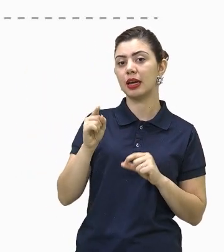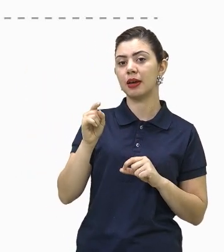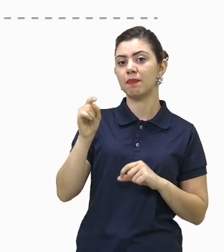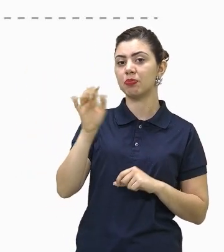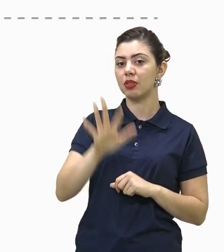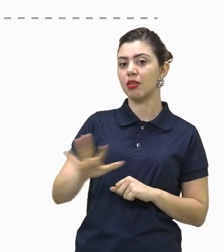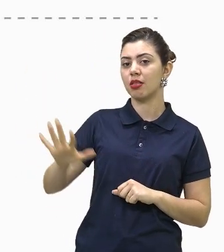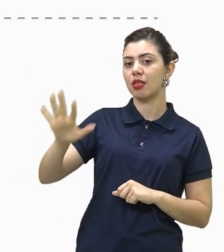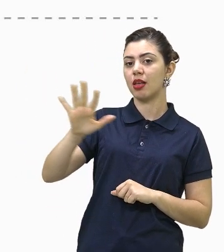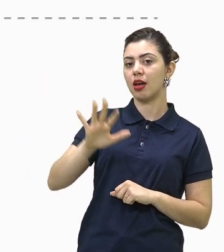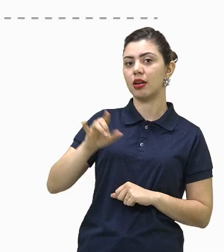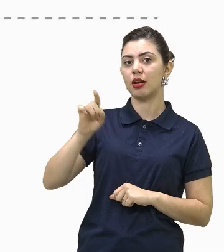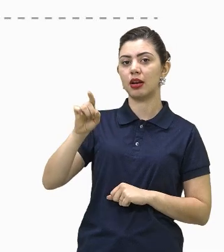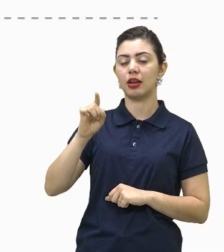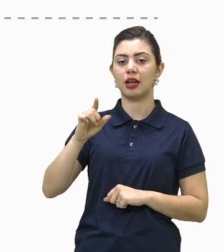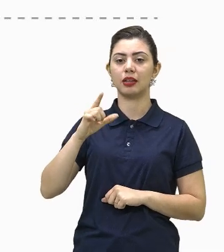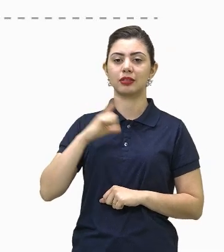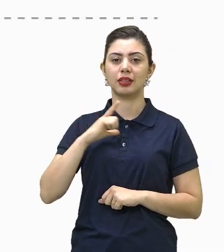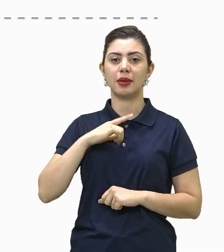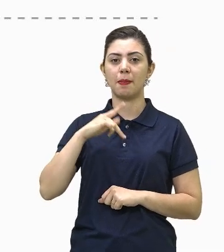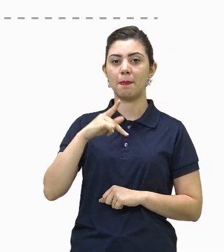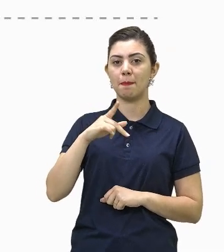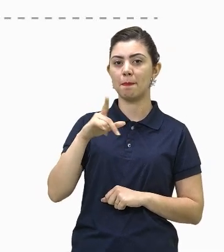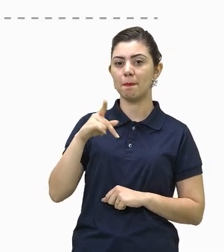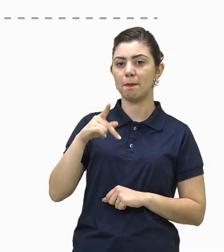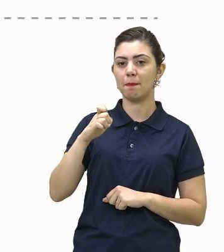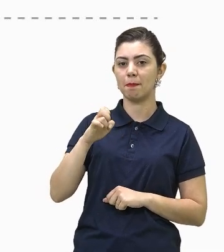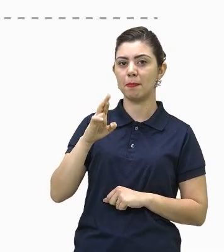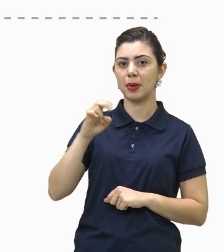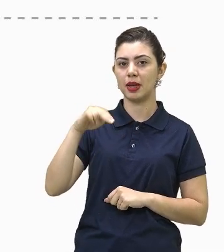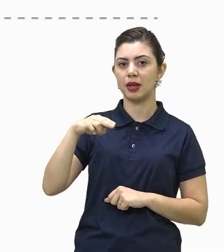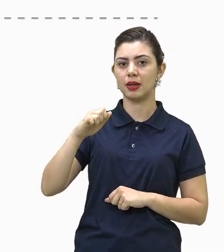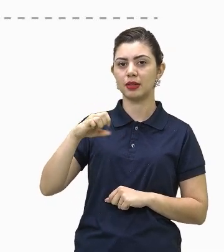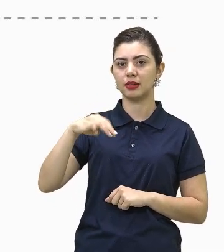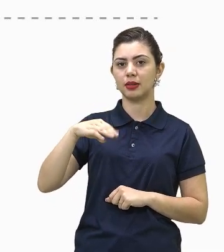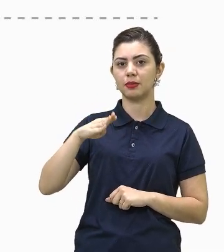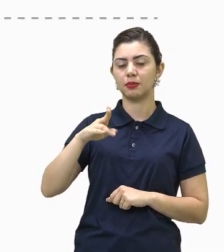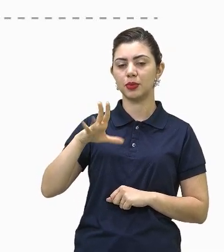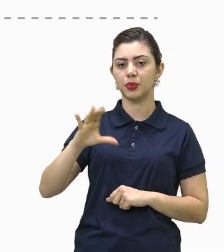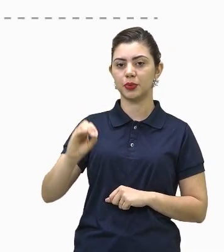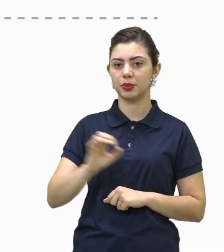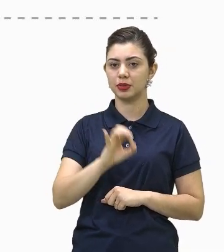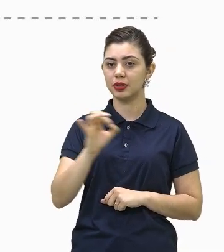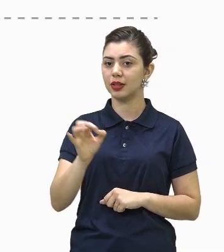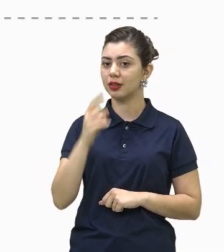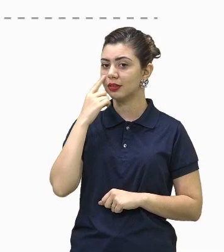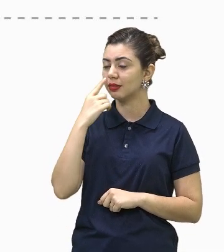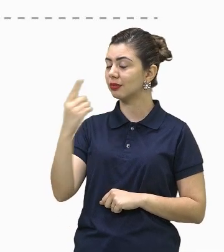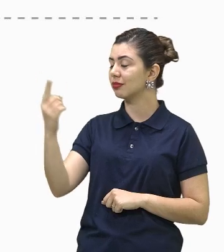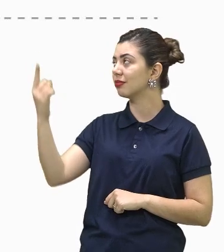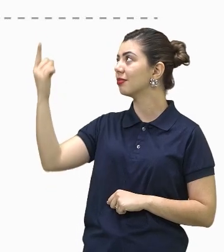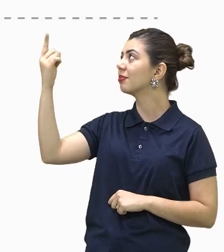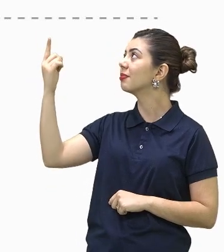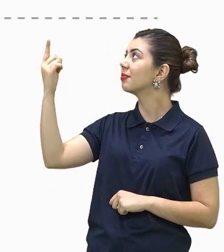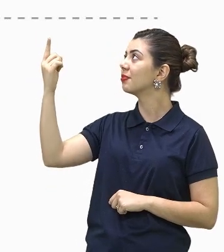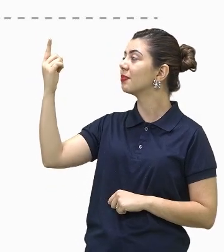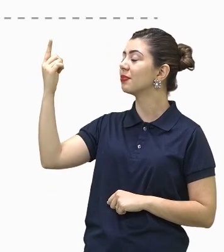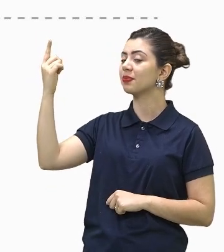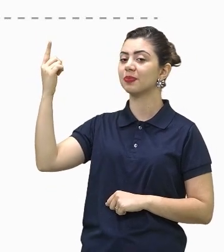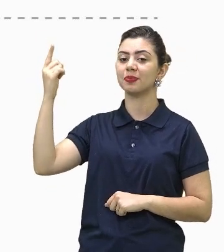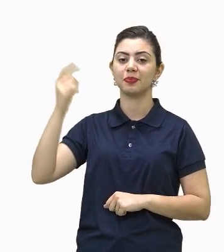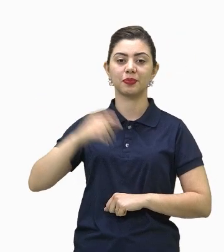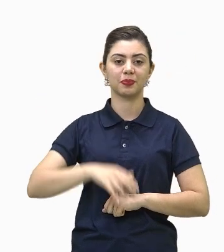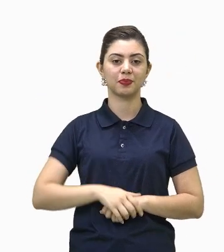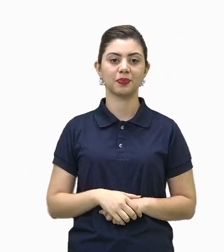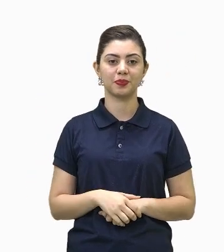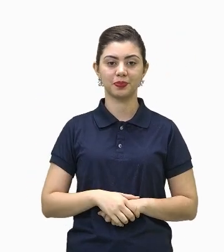Pernambuco, tá? E olha só, temos então esse domínio então ali holandês, tá? Ó, acompanhe